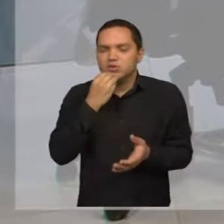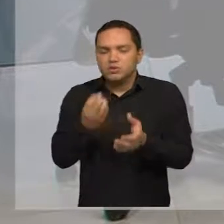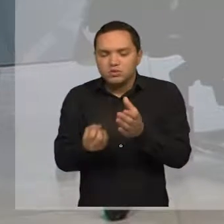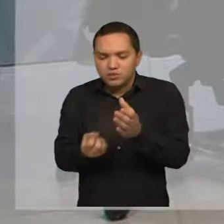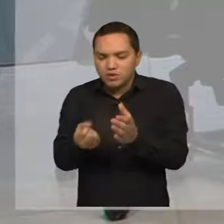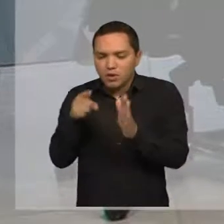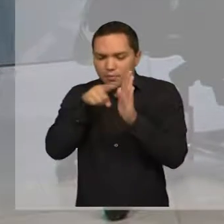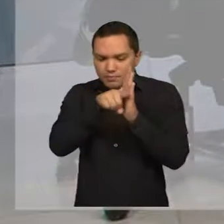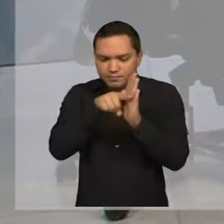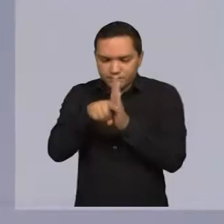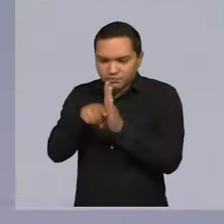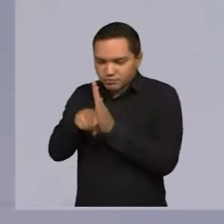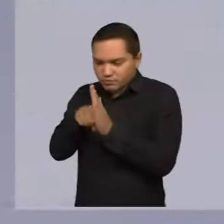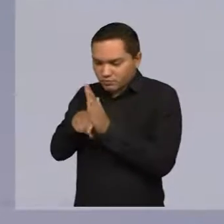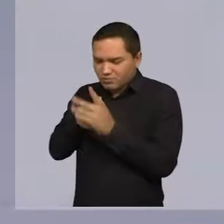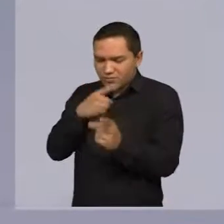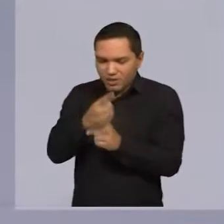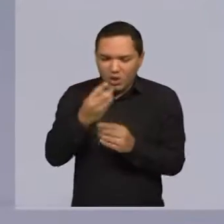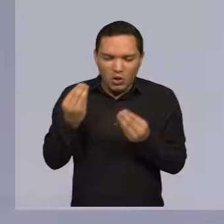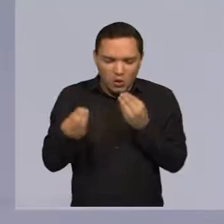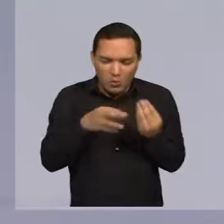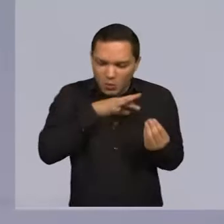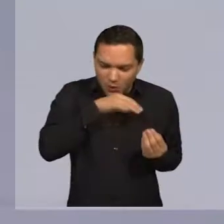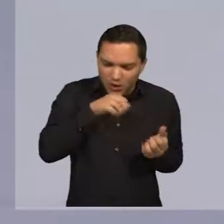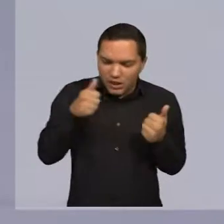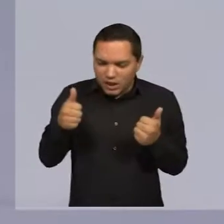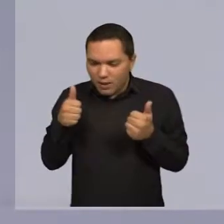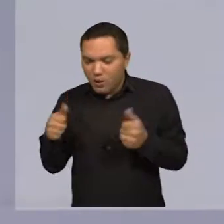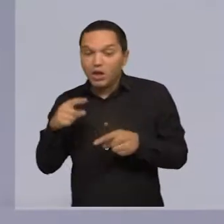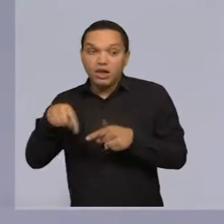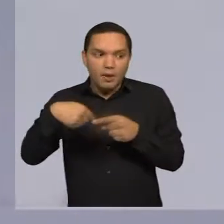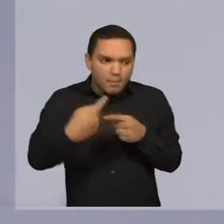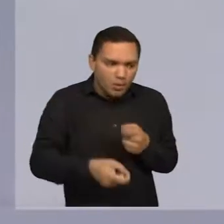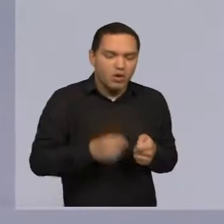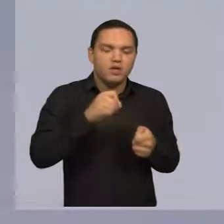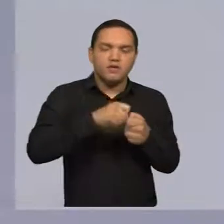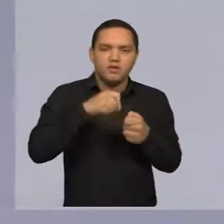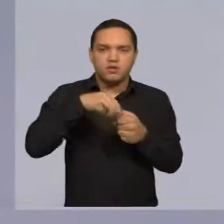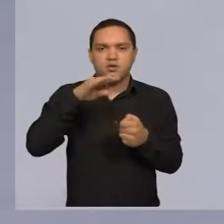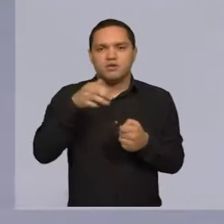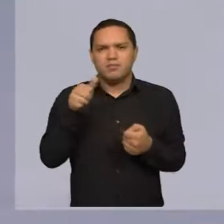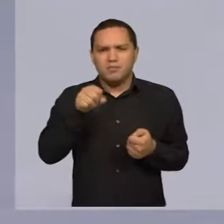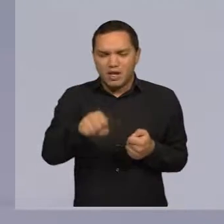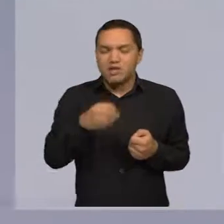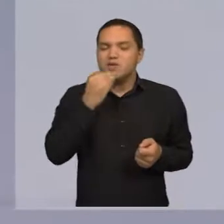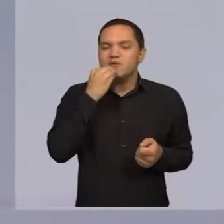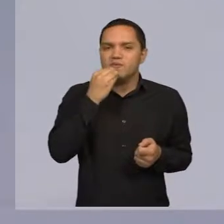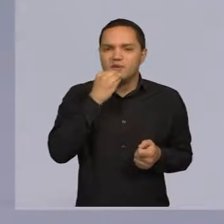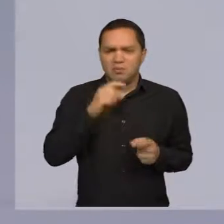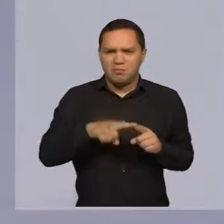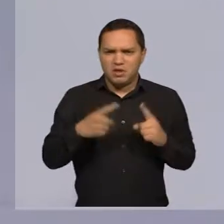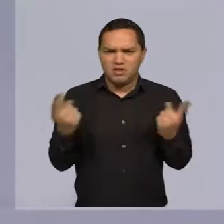diagnóstico vir propor as metas de 100 dias. Quer dizer, ficou uma coisa extremamente